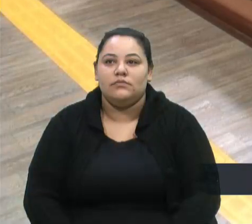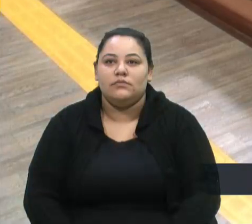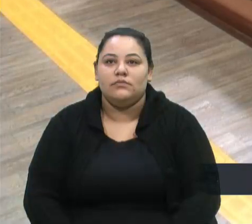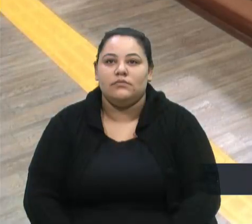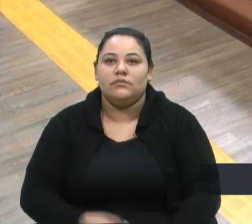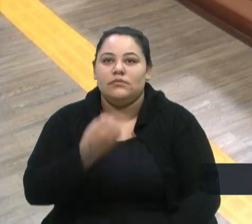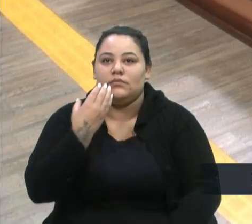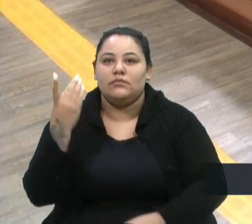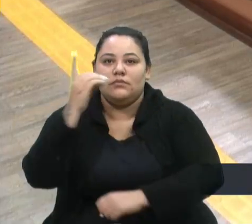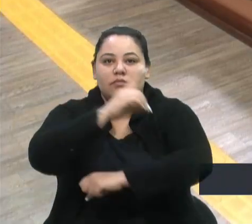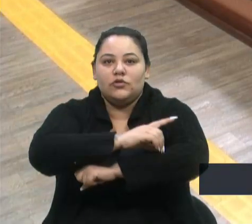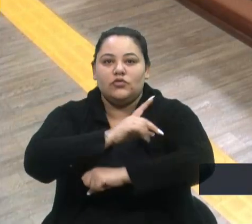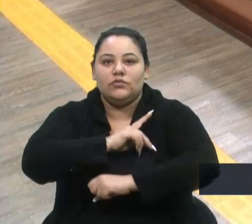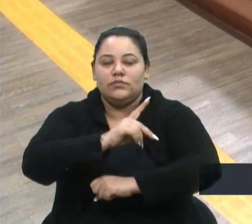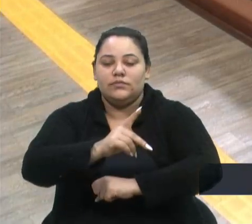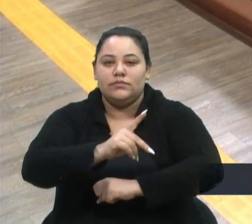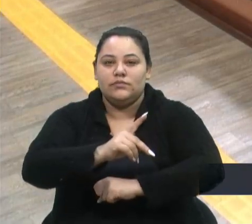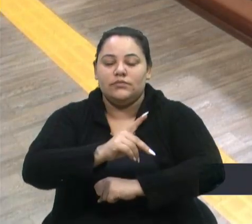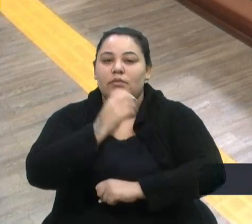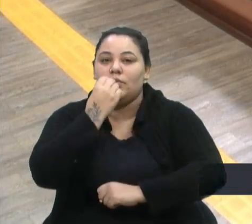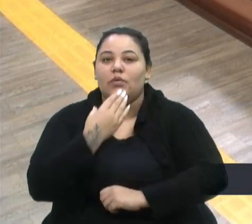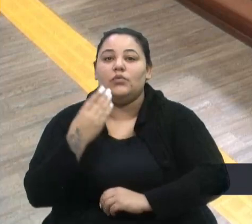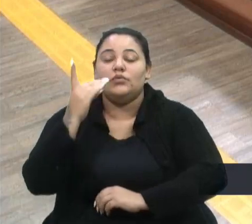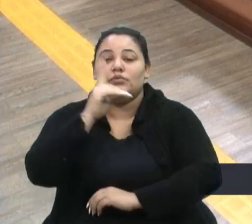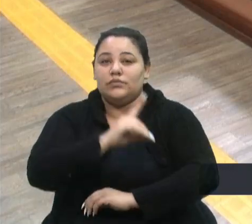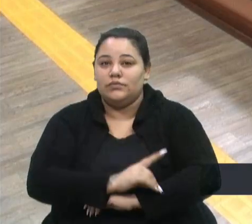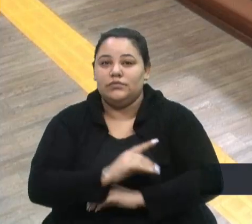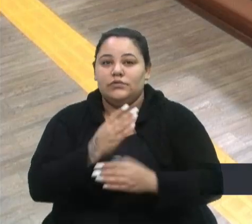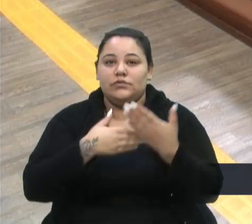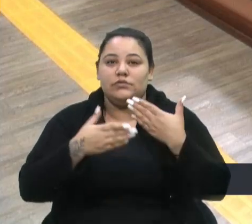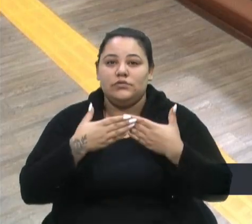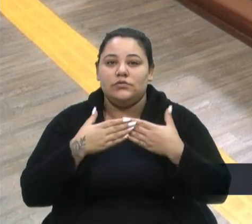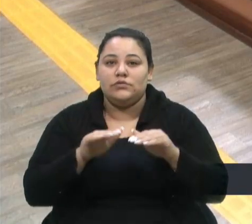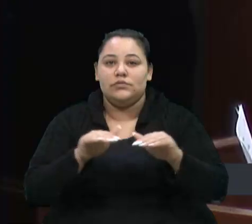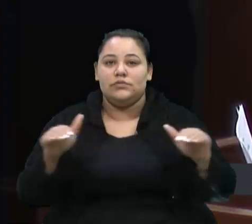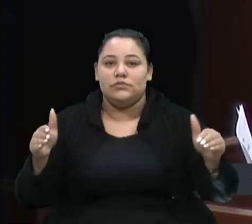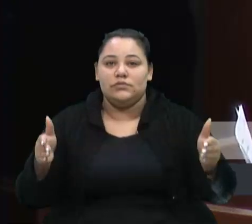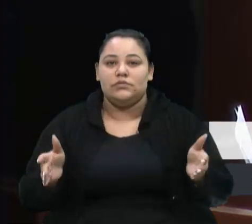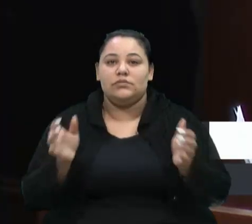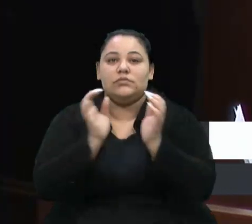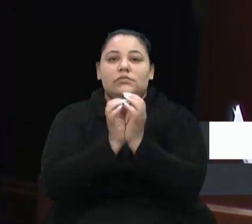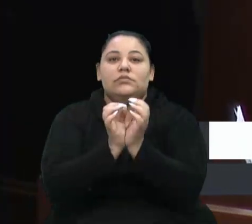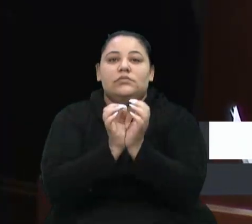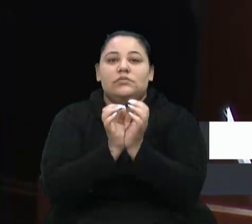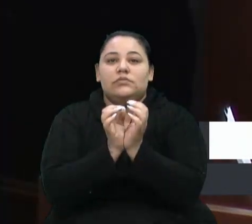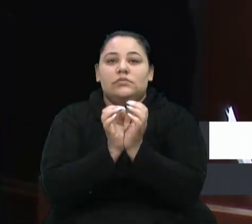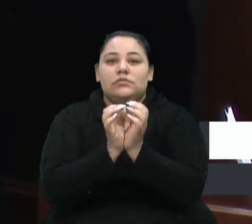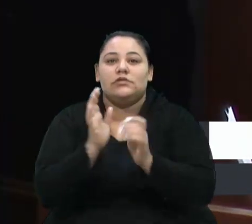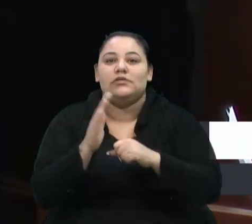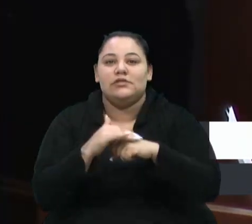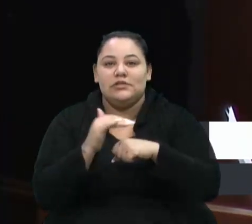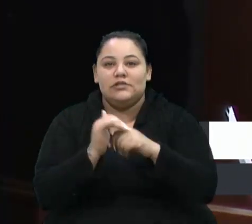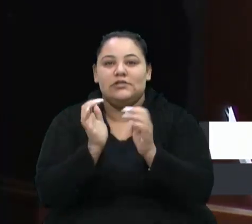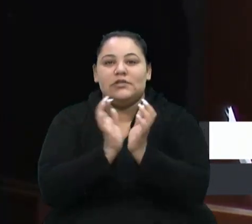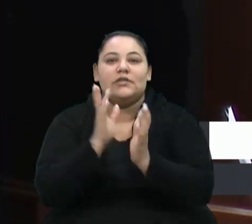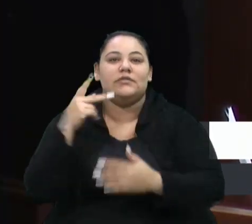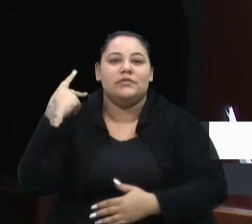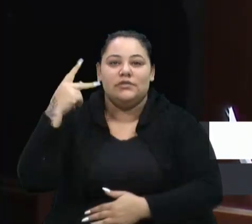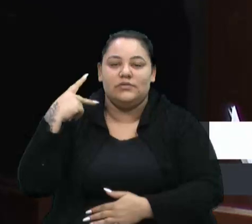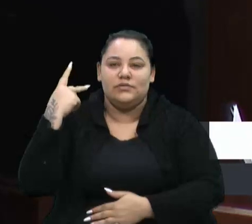Bom dia, presidente. Bom dia, os colegas da mesa, os queridos colegas